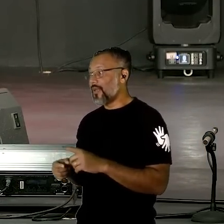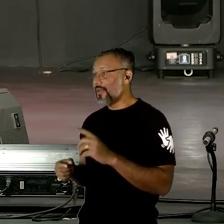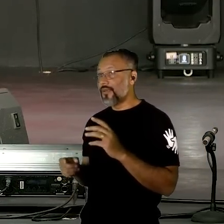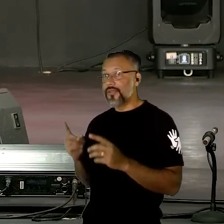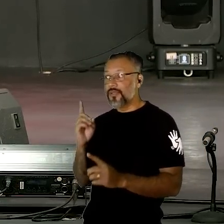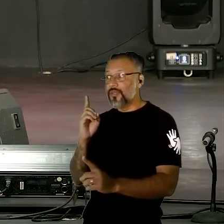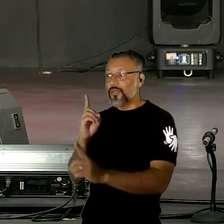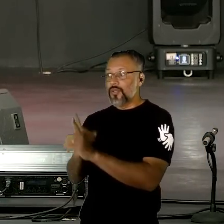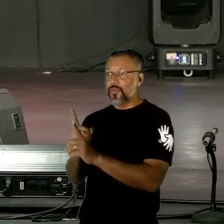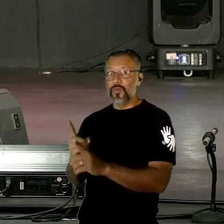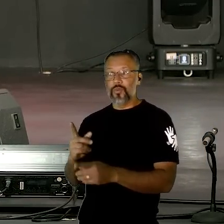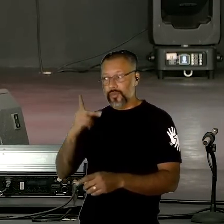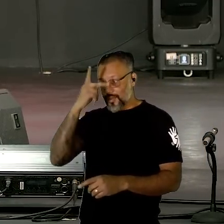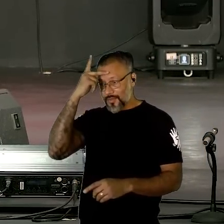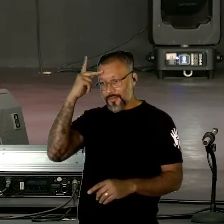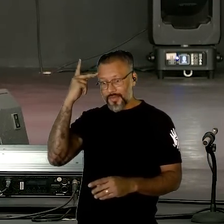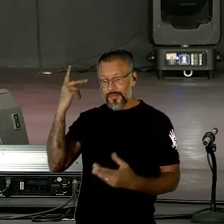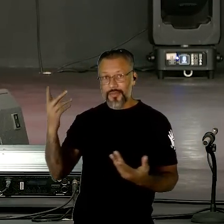casa